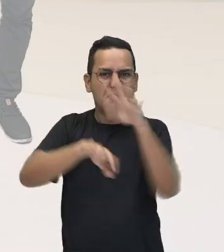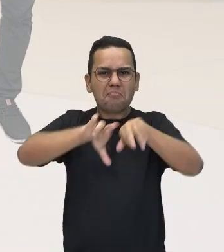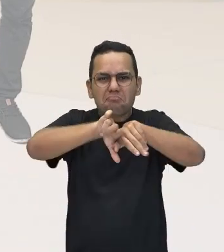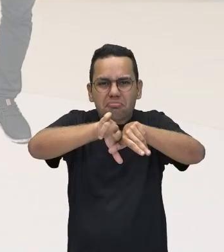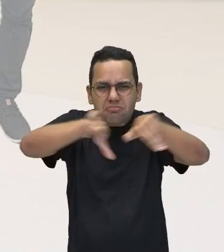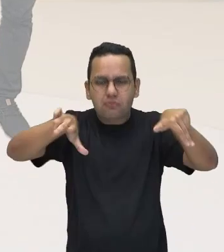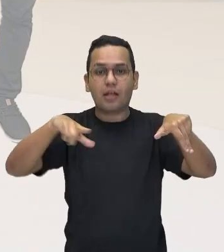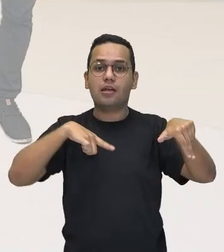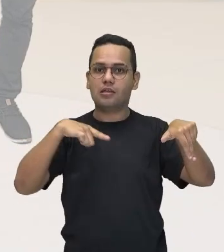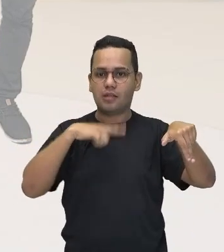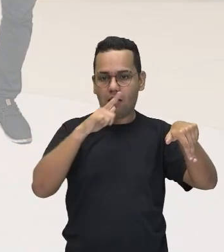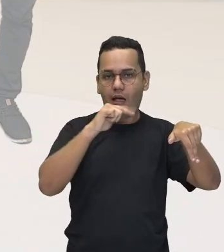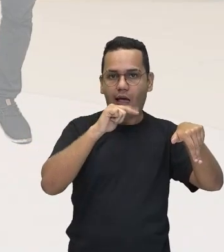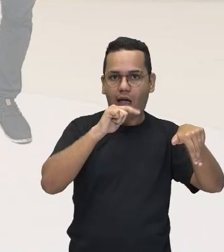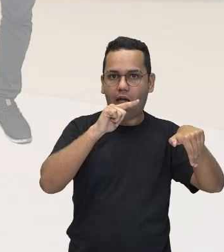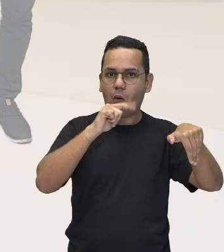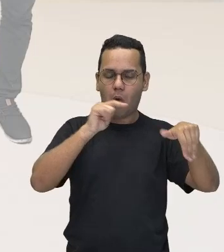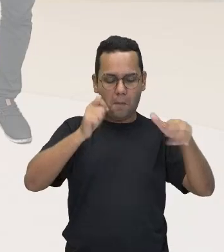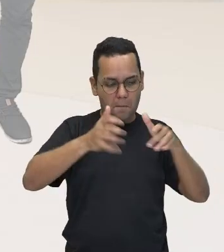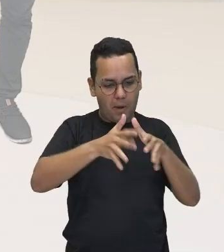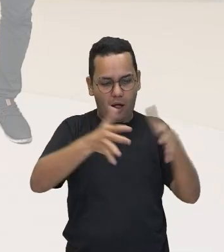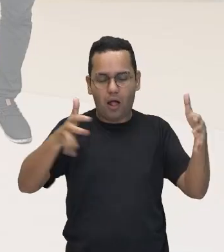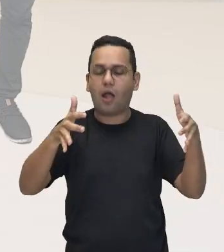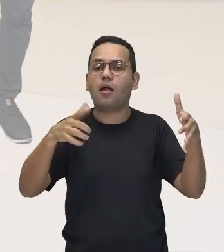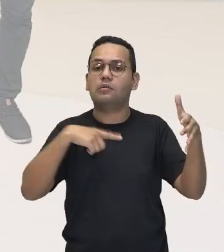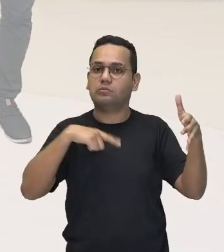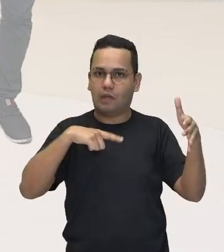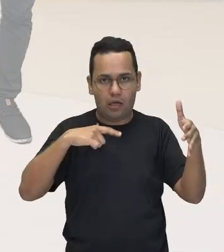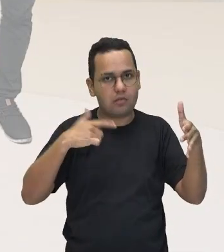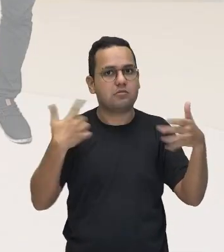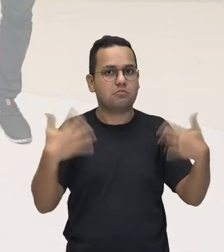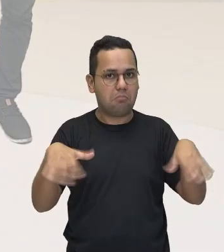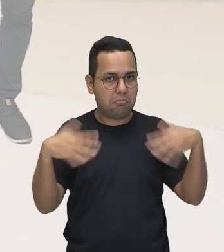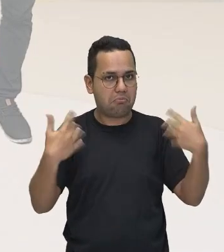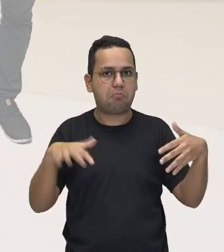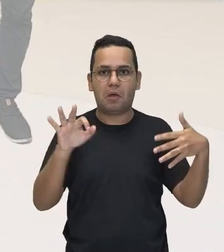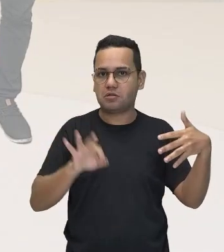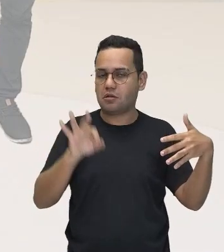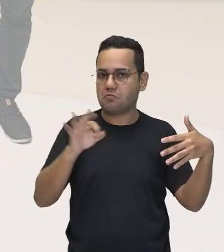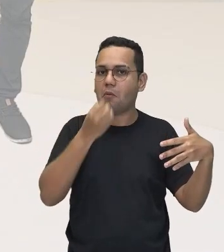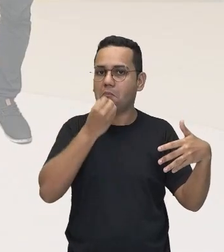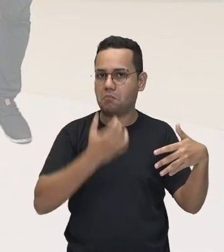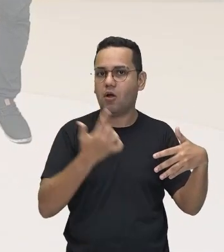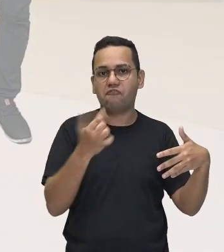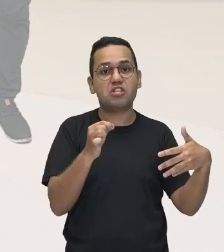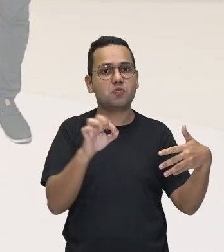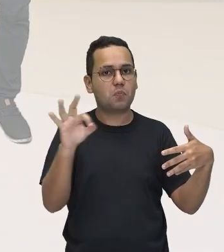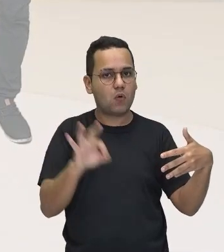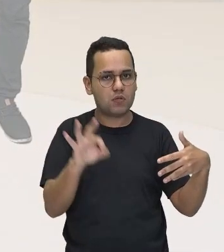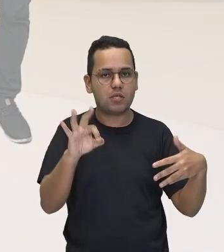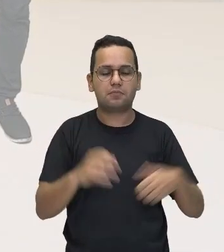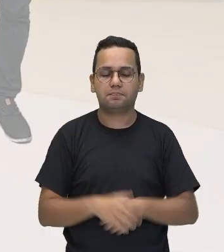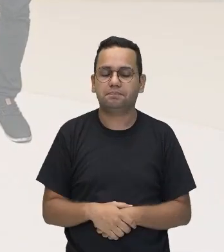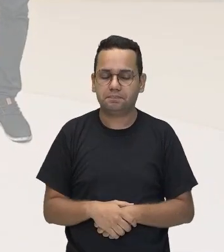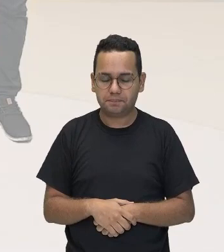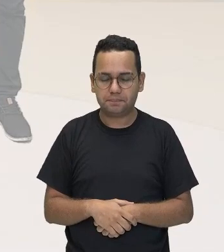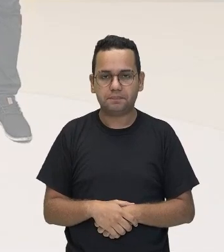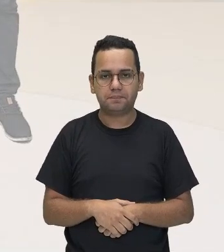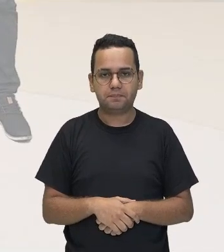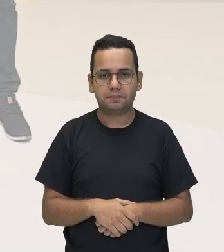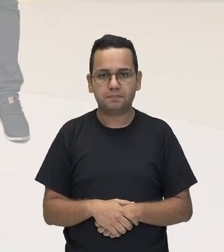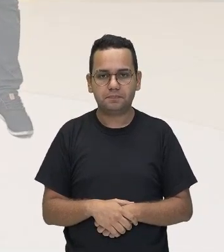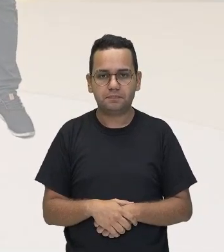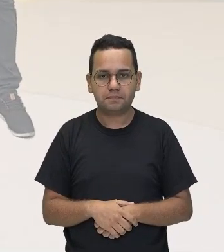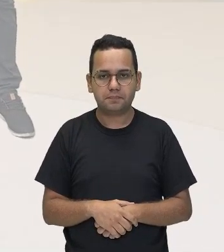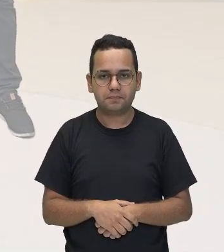reservatório de água doce do planeta, 20% de toda a água doce do planeta. Pensando nessa questão da importância do bioma amazônico, a gente tem um